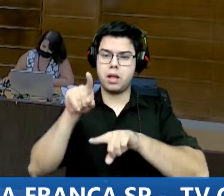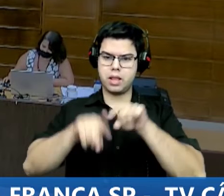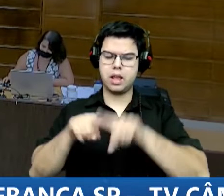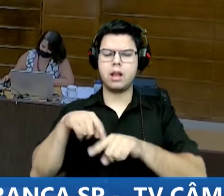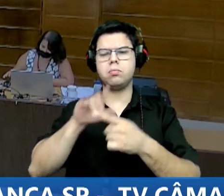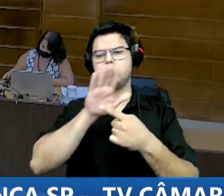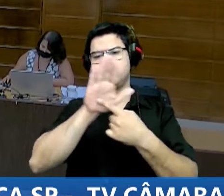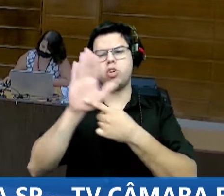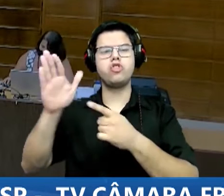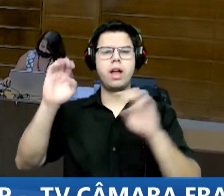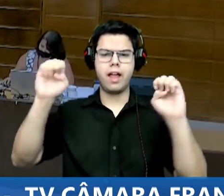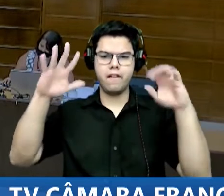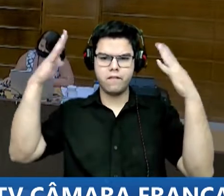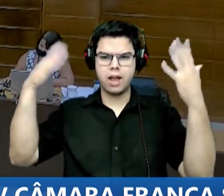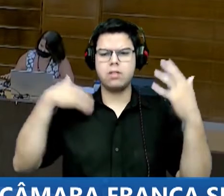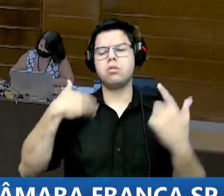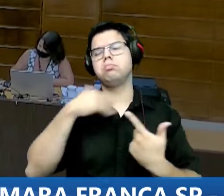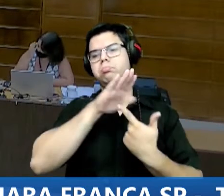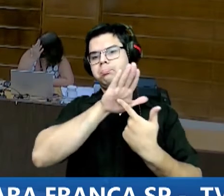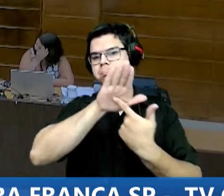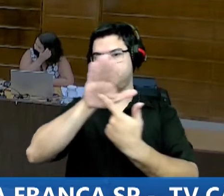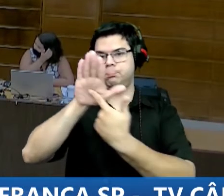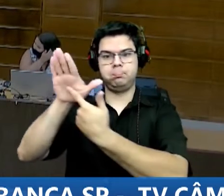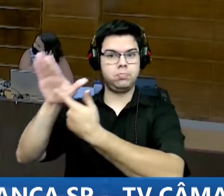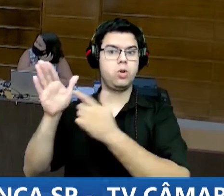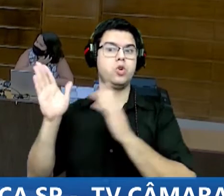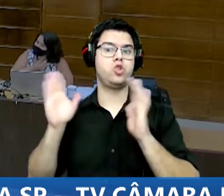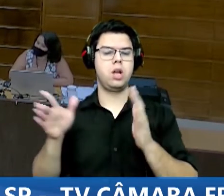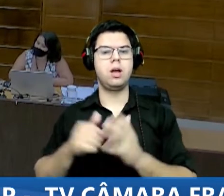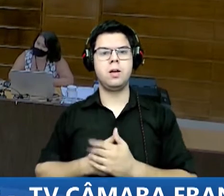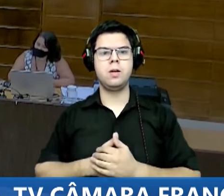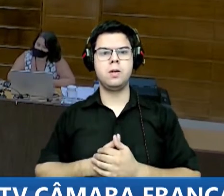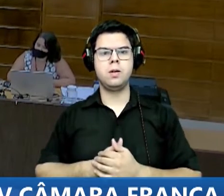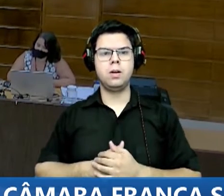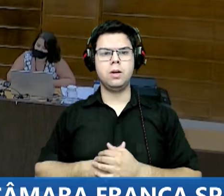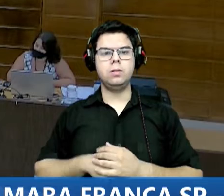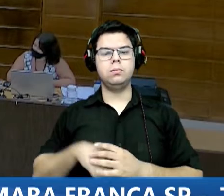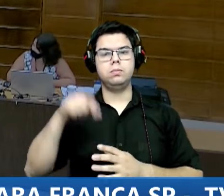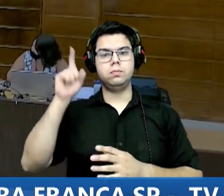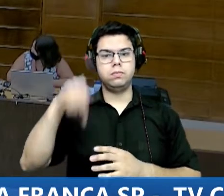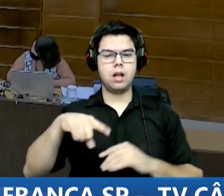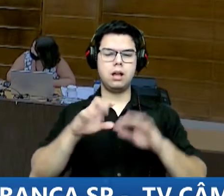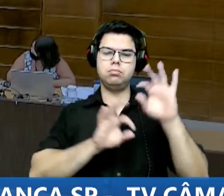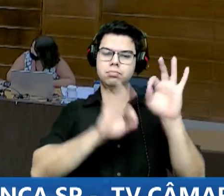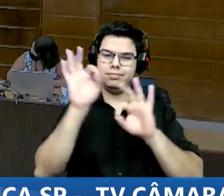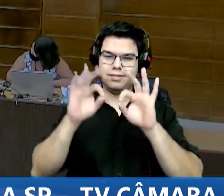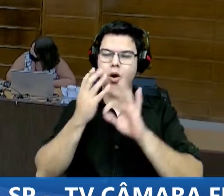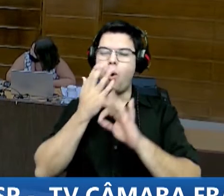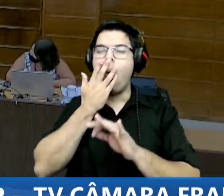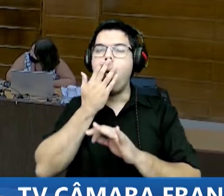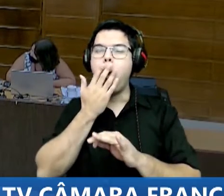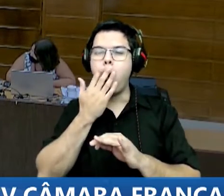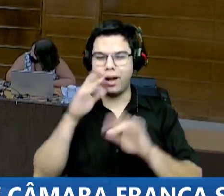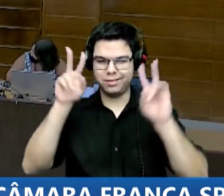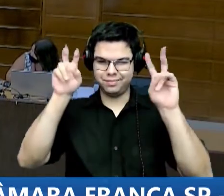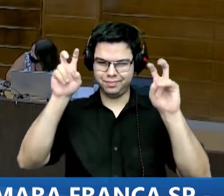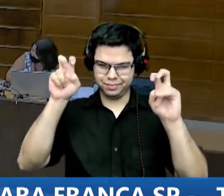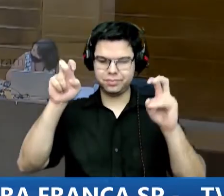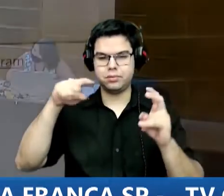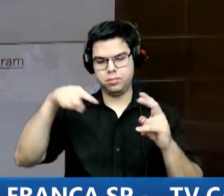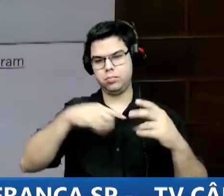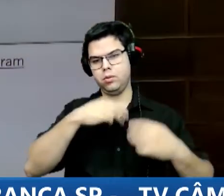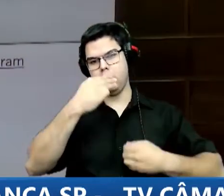nosso município, para desenhar e colorir o ciclo da pobreza no nosso município de Franca, em decorrência do trabalho